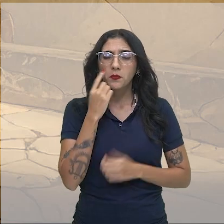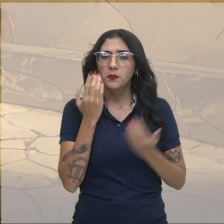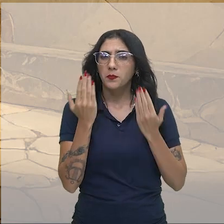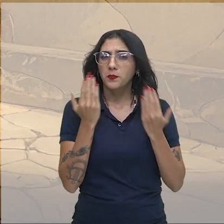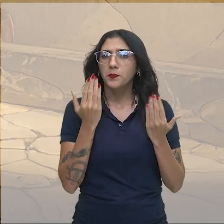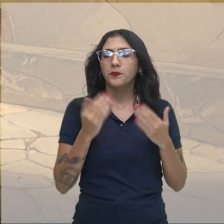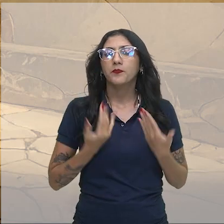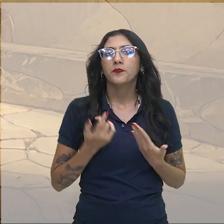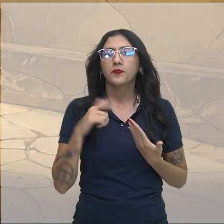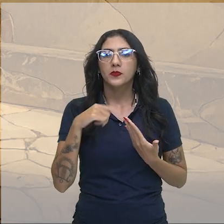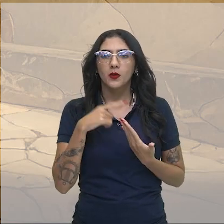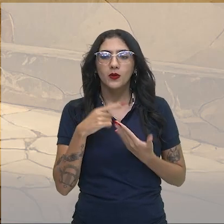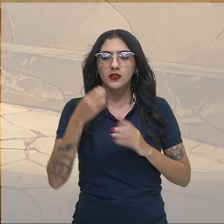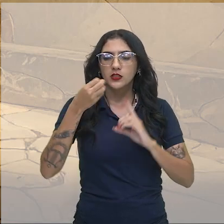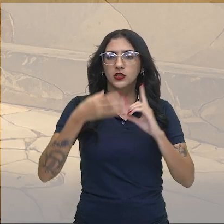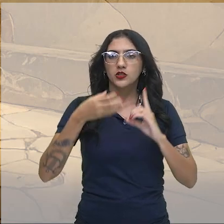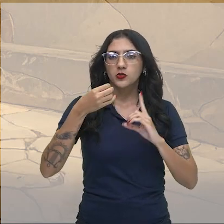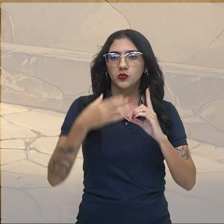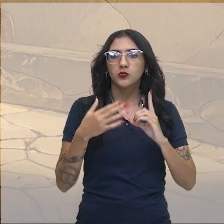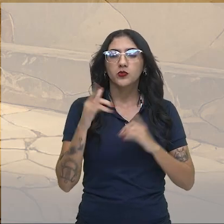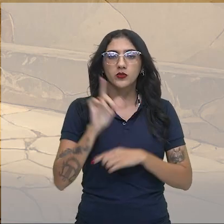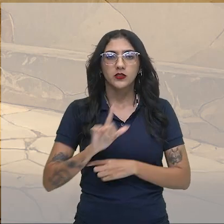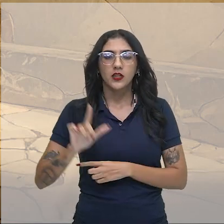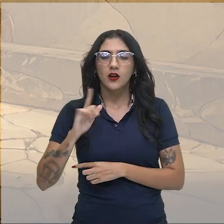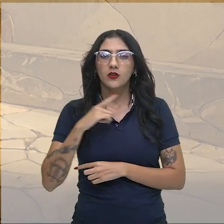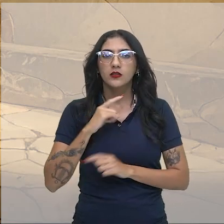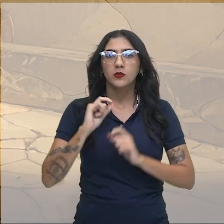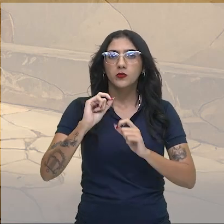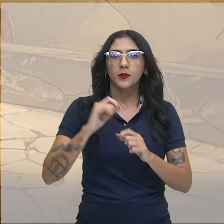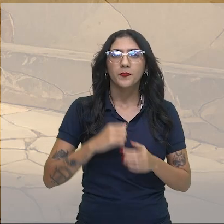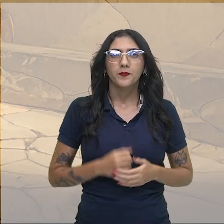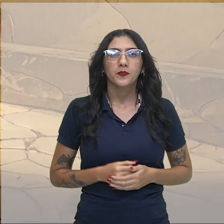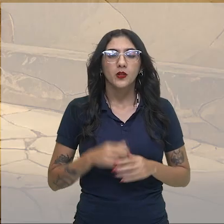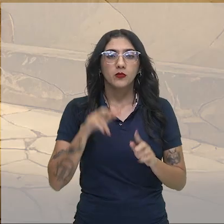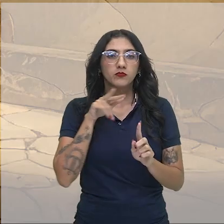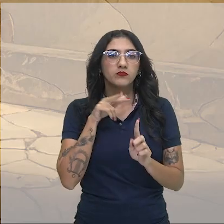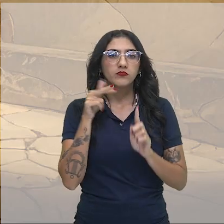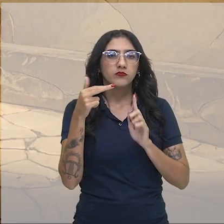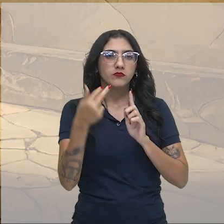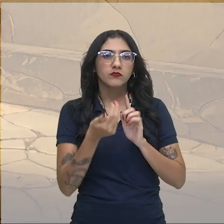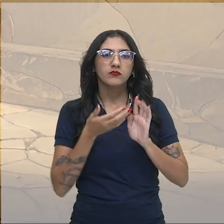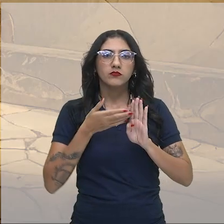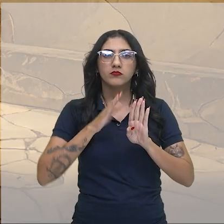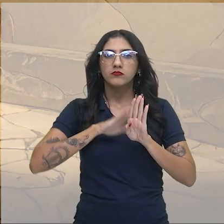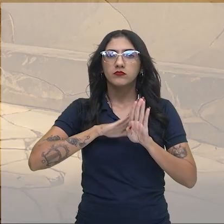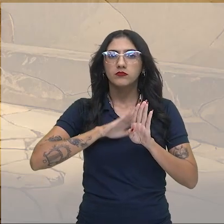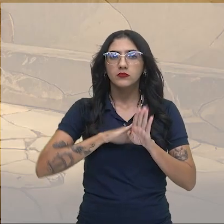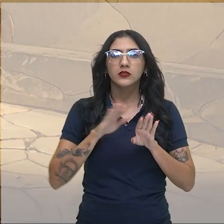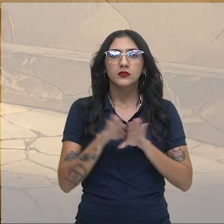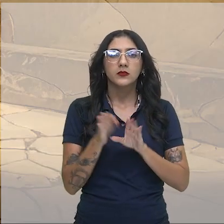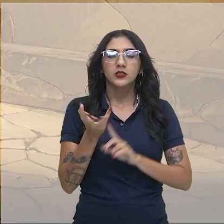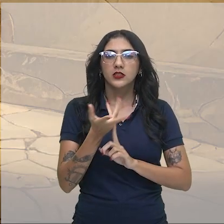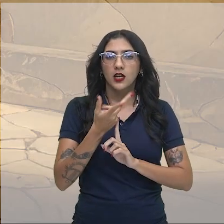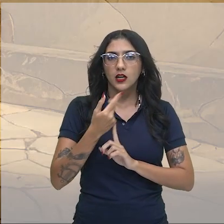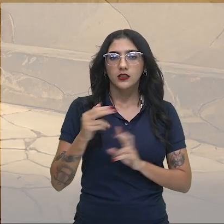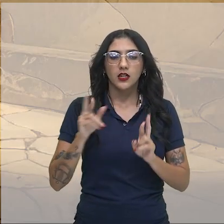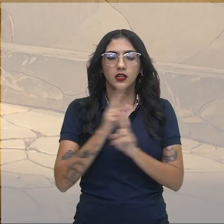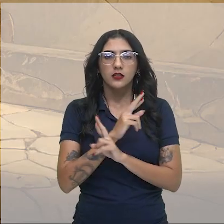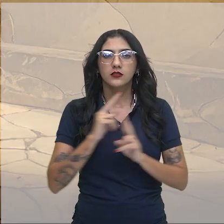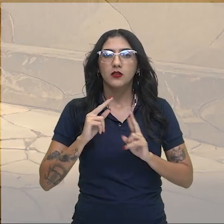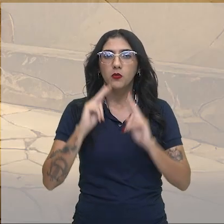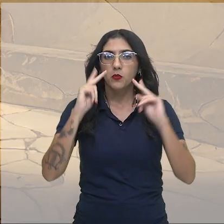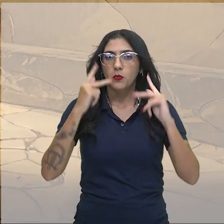O discurso literário, ele oferece uma visão subjetiva e artística das relações humanas, políticas